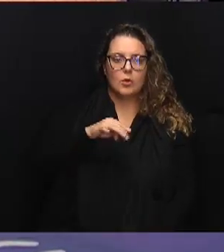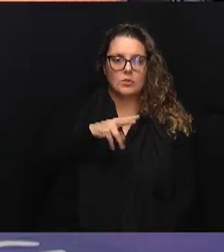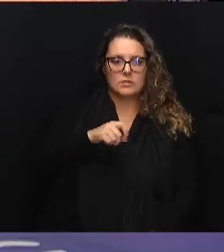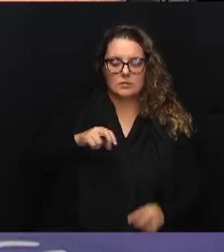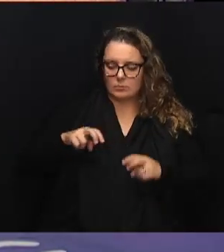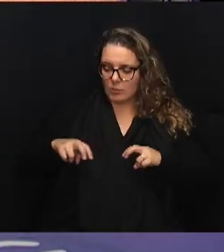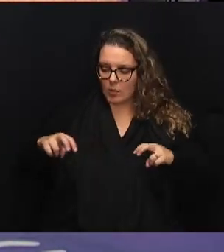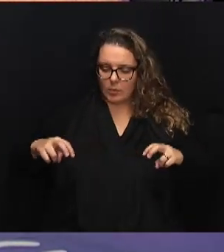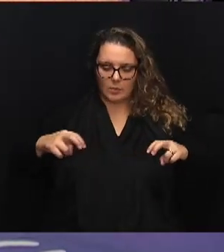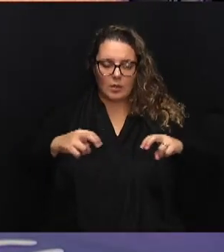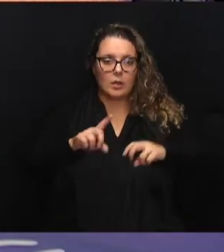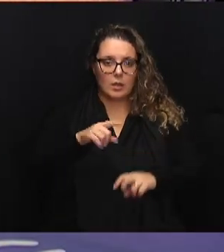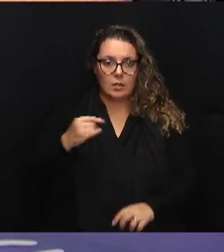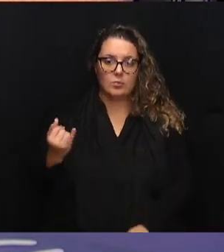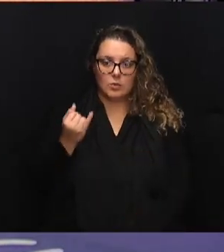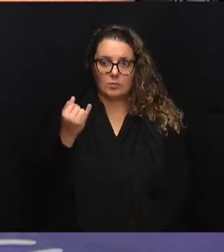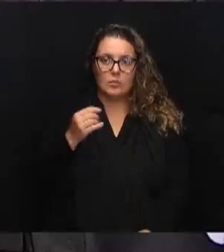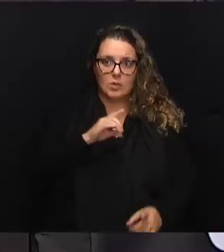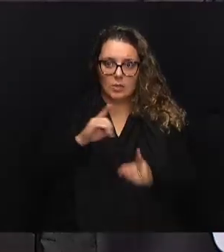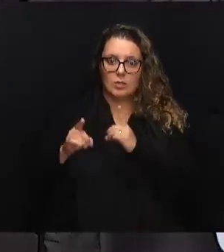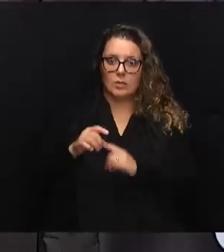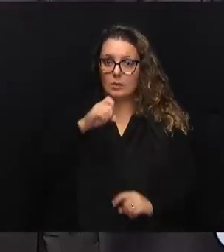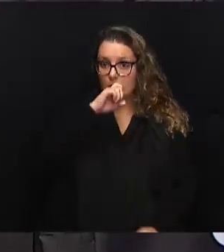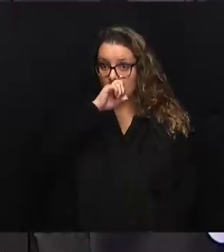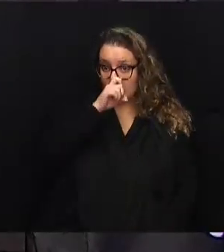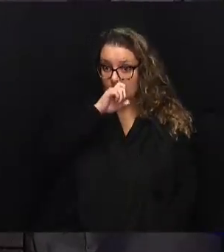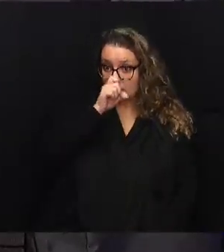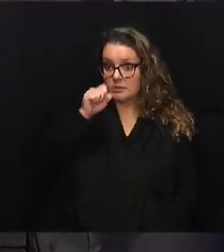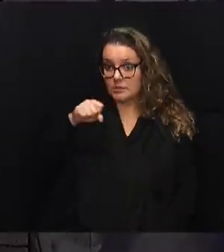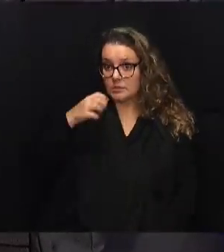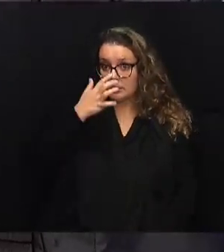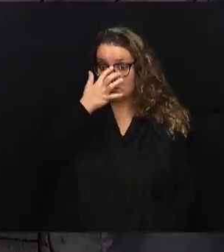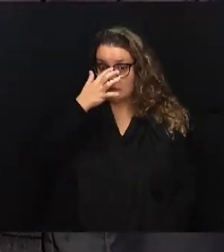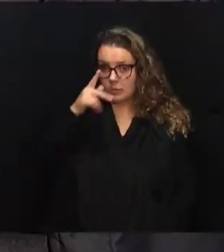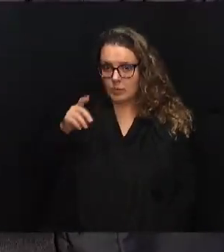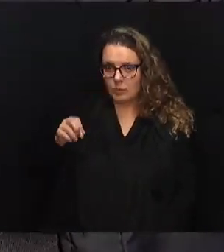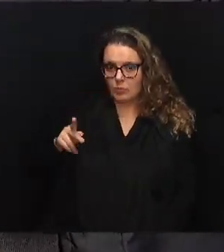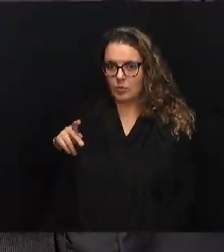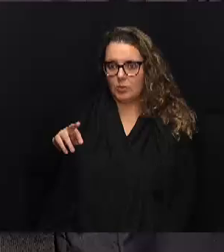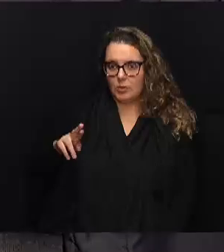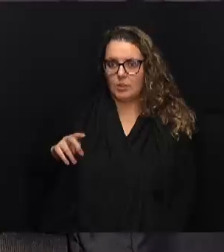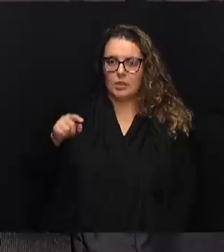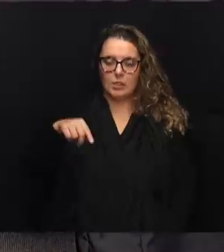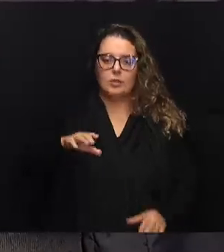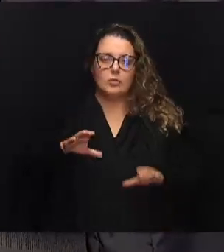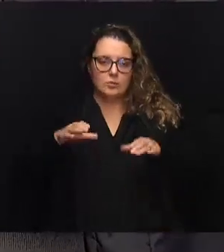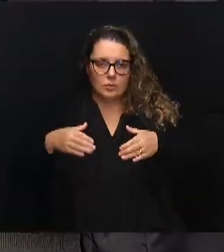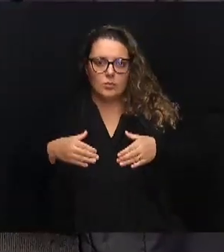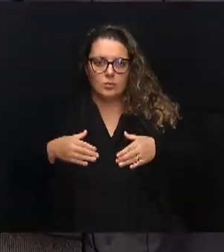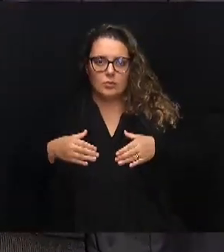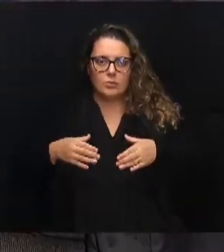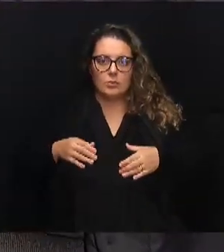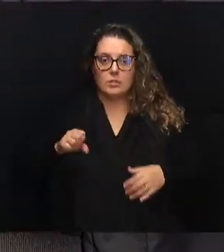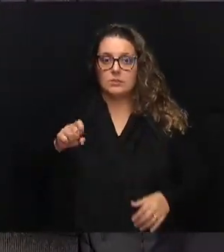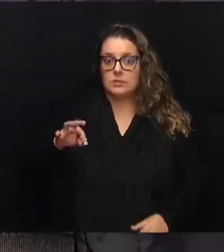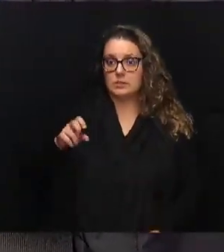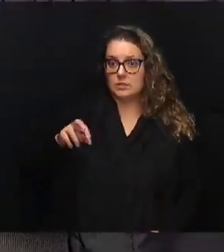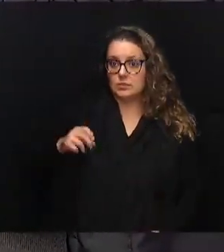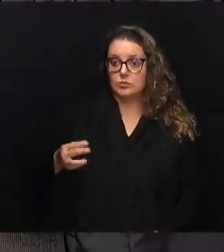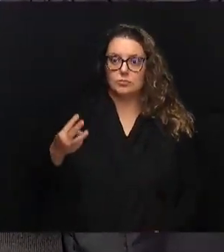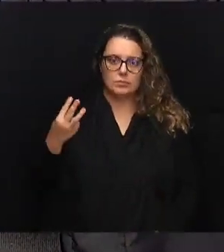mesa é fundamental para a dinâmica do jogo? É fundamental. Então, assim, o pôquer, aqui no clube, por exemplo, a gente starta um jogo com 3